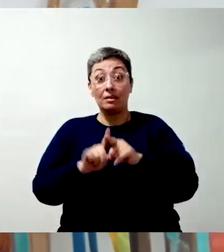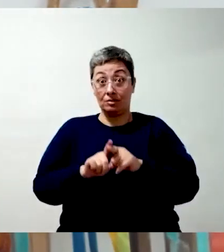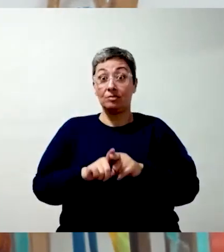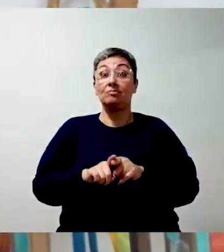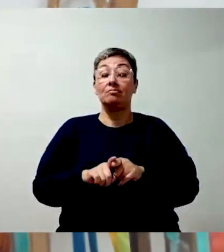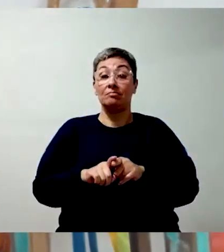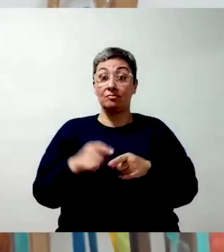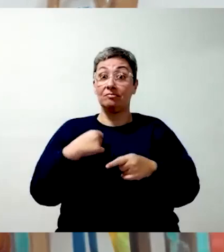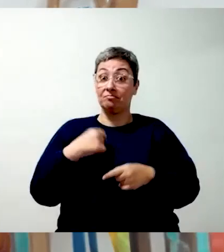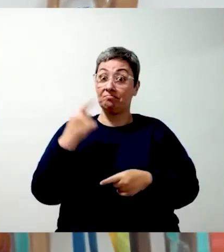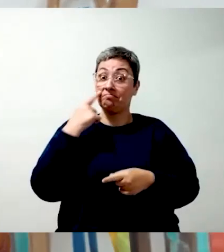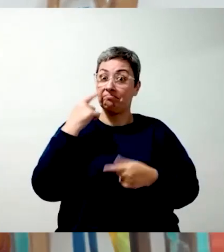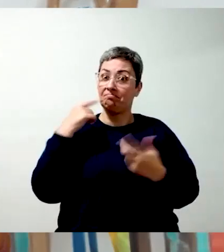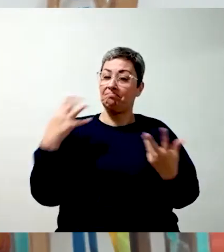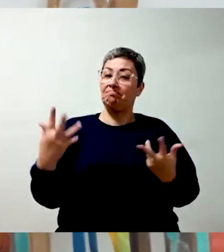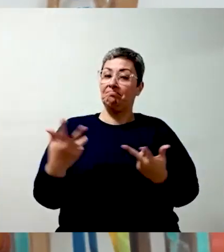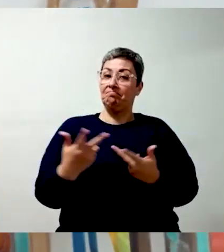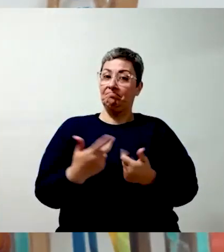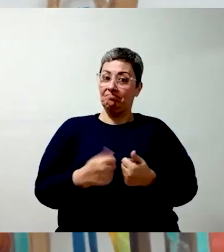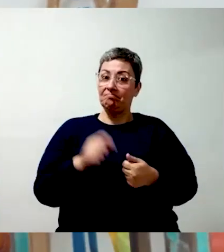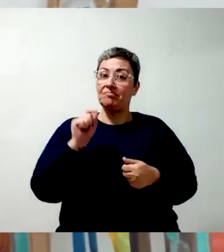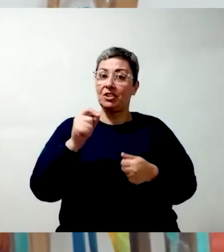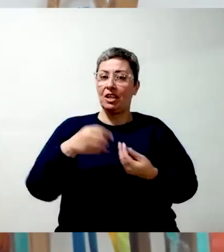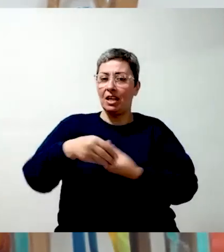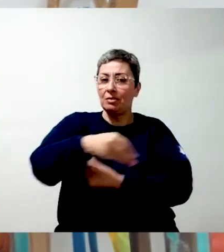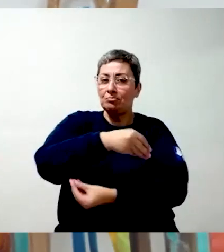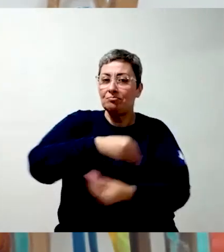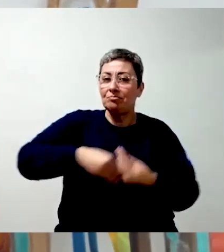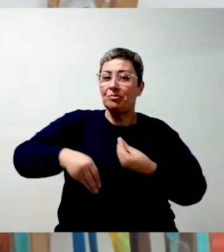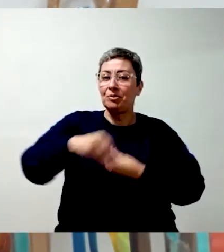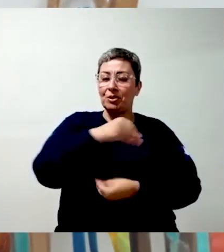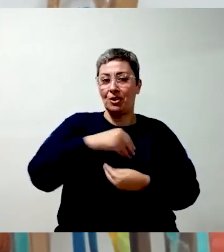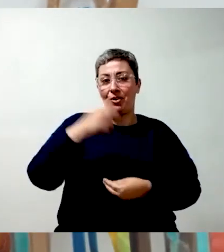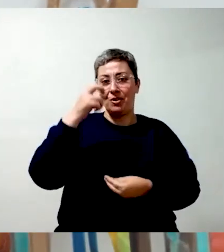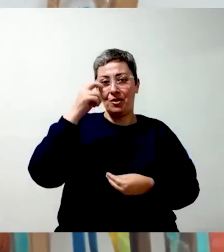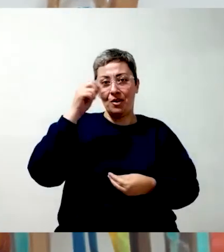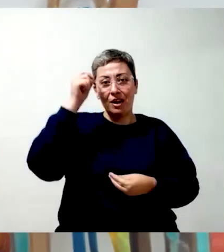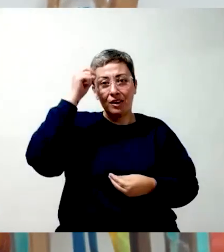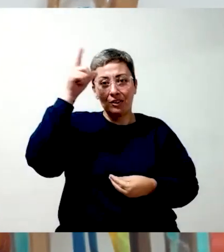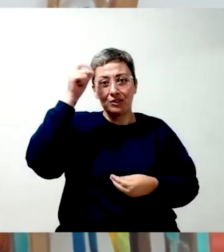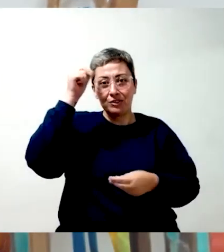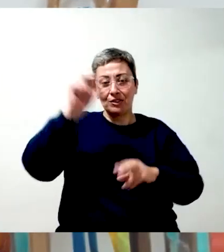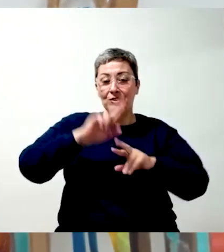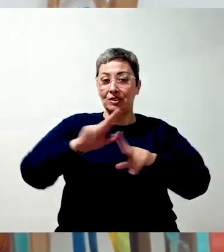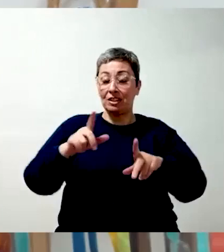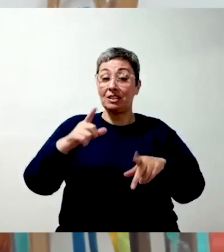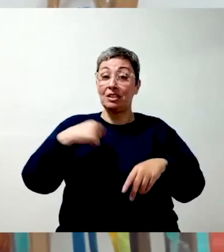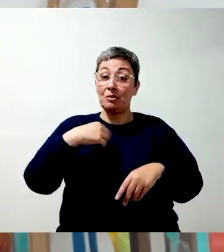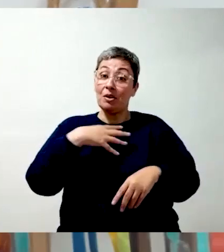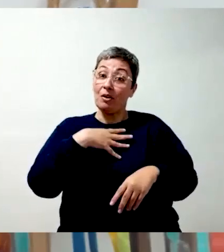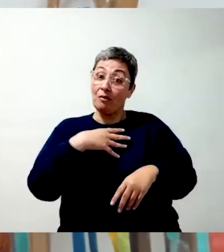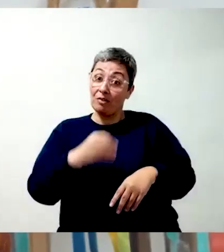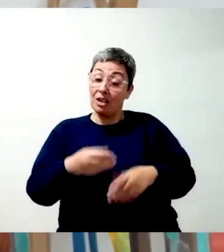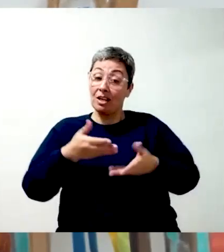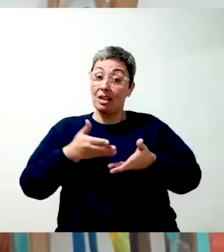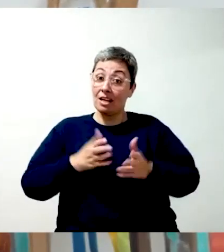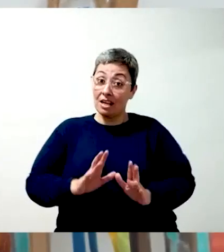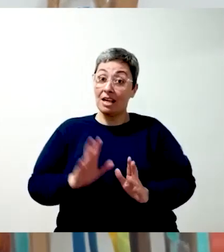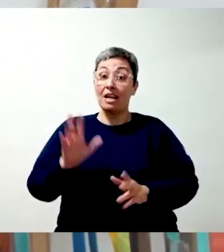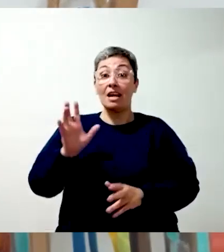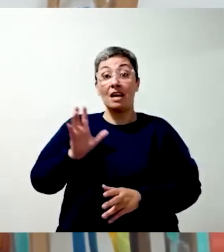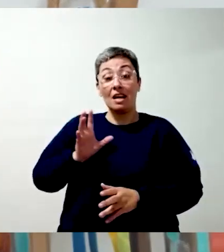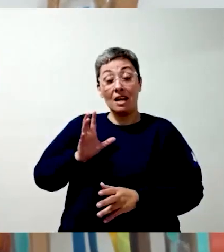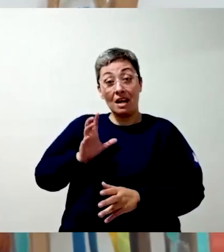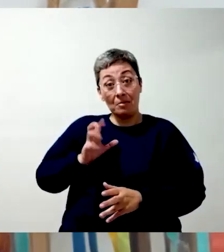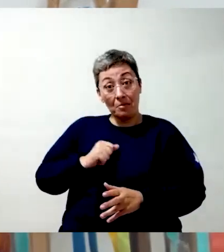imigrante. Olha só que riqueza, que mistura de culturas. E eu tenho meu filho que é fruto desse